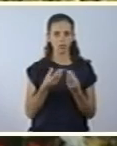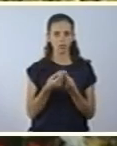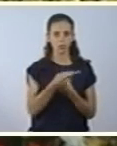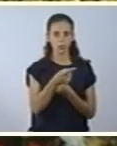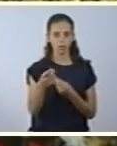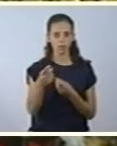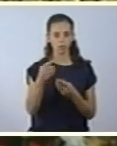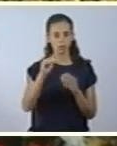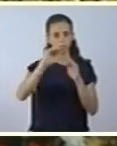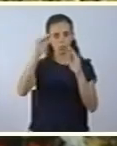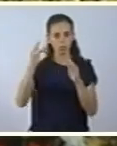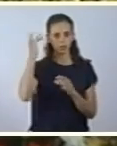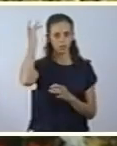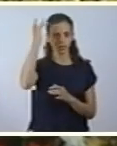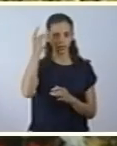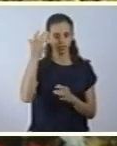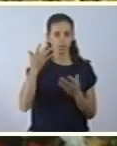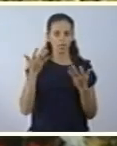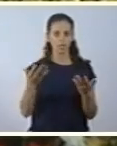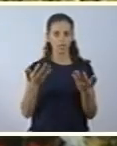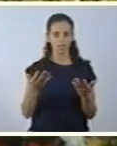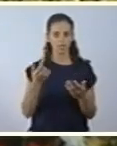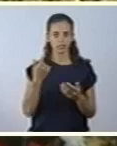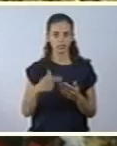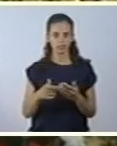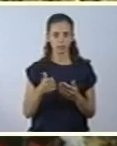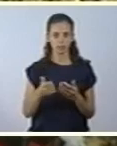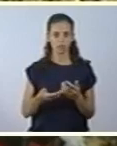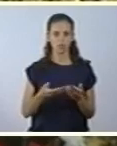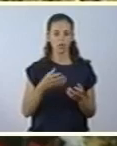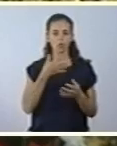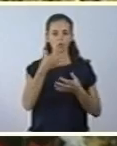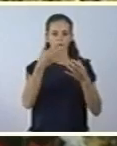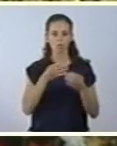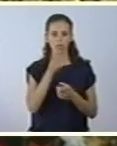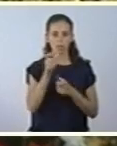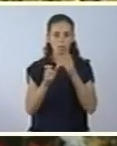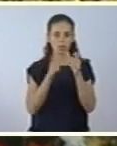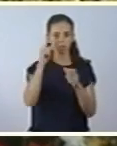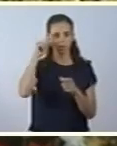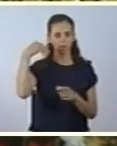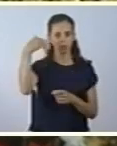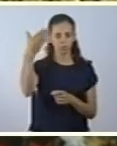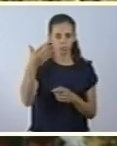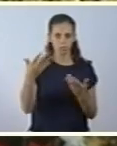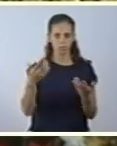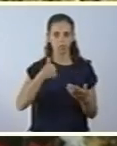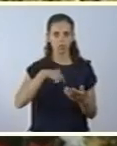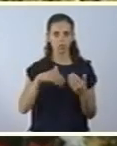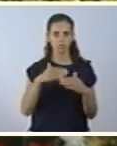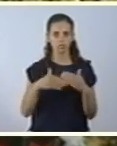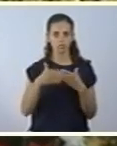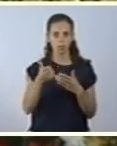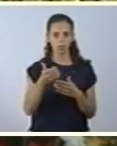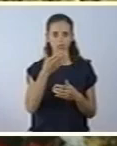no Monte Santo. Assim, temos bem confirmada a palavra dos profetas, à qual fazeis bem